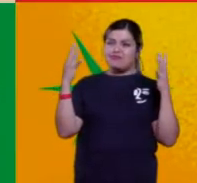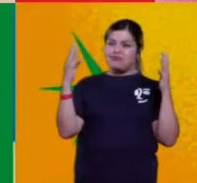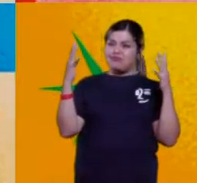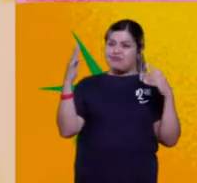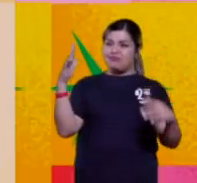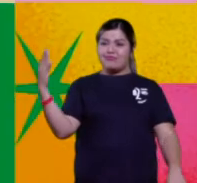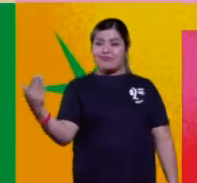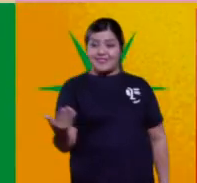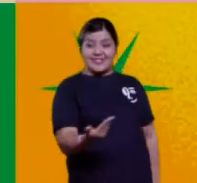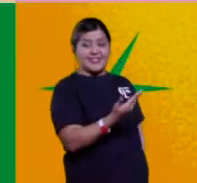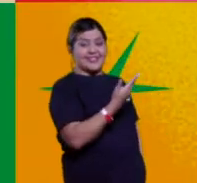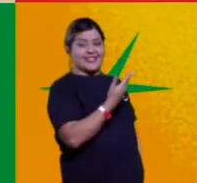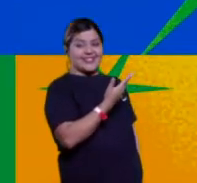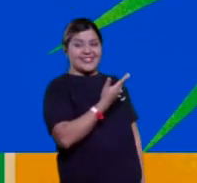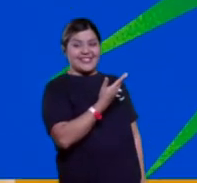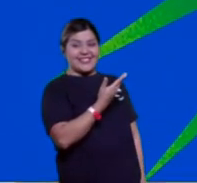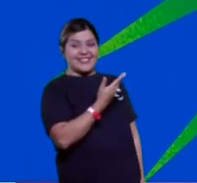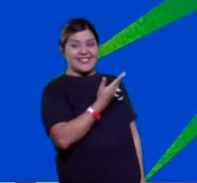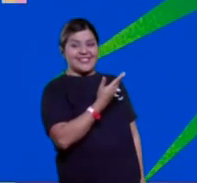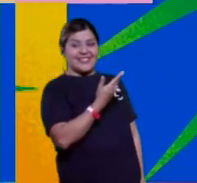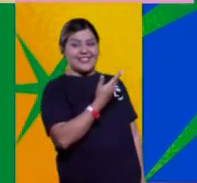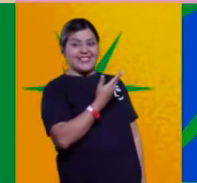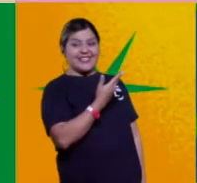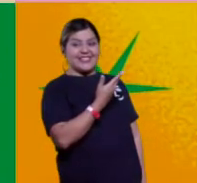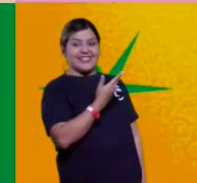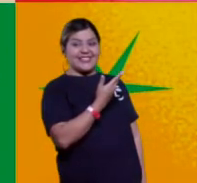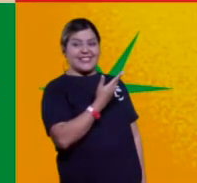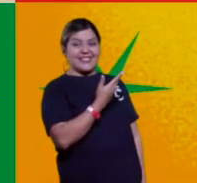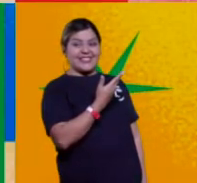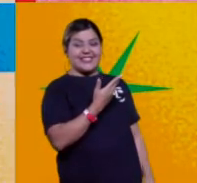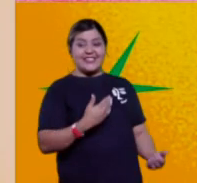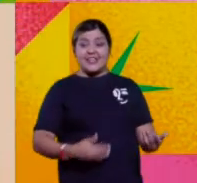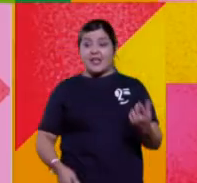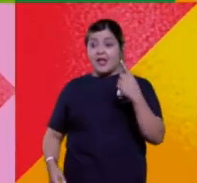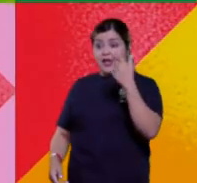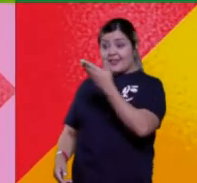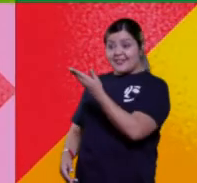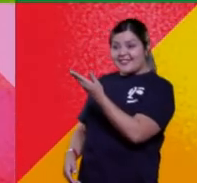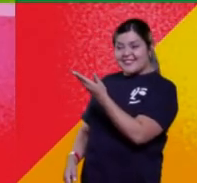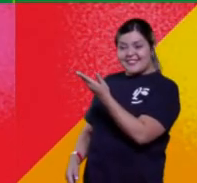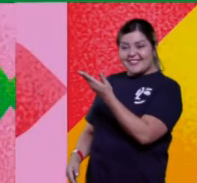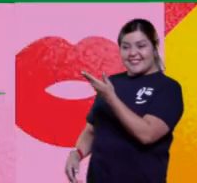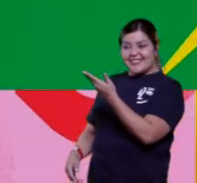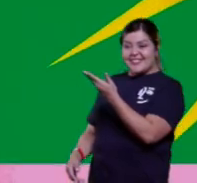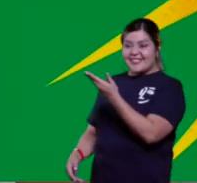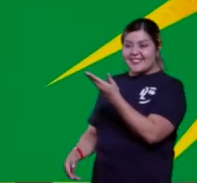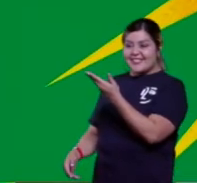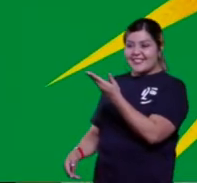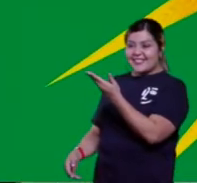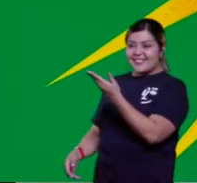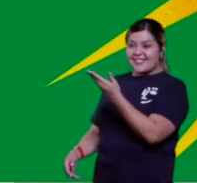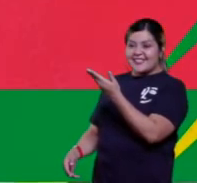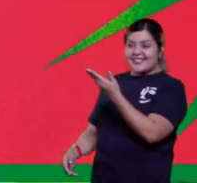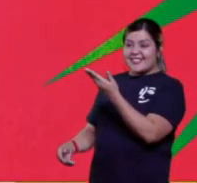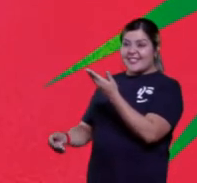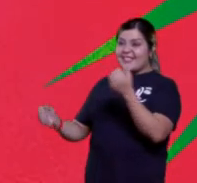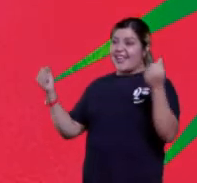Navarro, Rappen Hood, Larissa Luz, MC Menor MR, Moisés da Rocha, Yuri